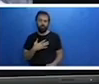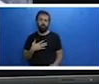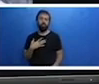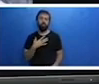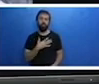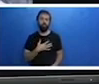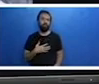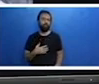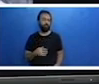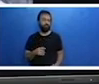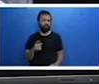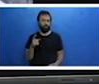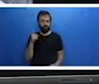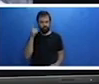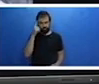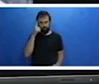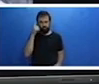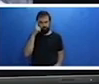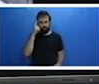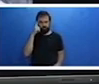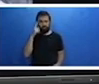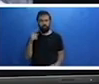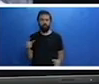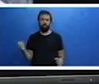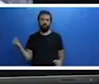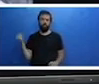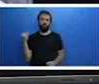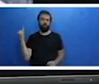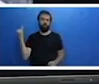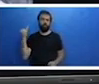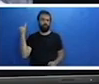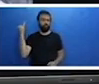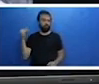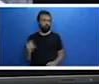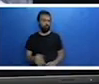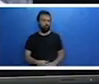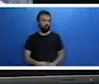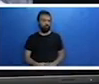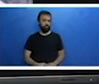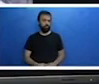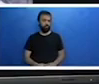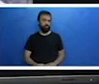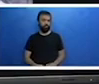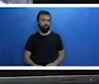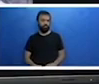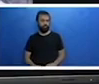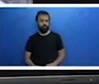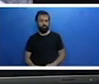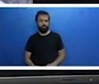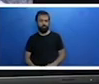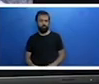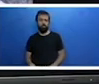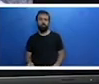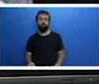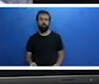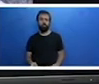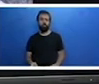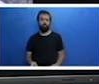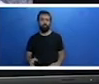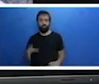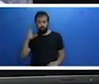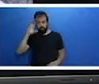gostoso. Mexe muito com raciocínio, porque vocês vão ver que são muitas casas que vocês têm que tomar